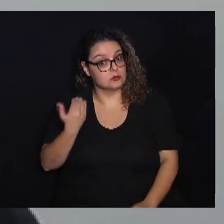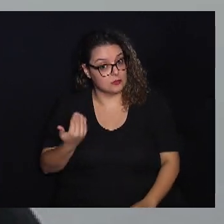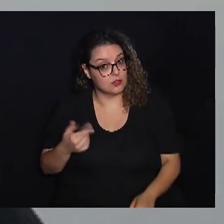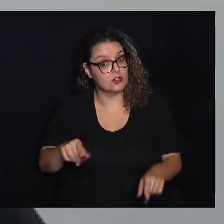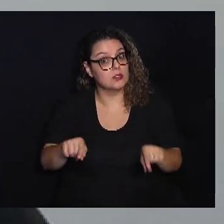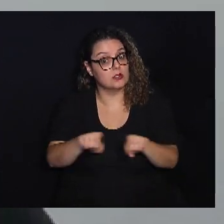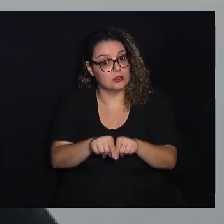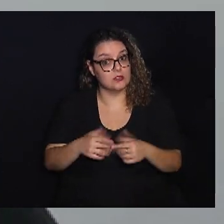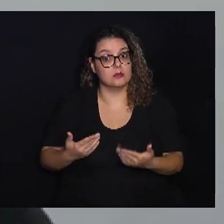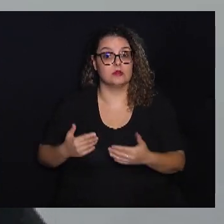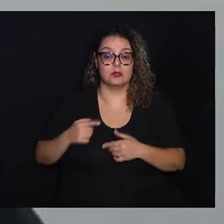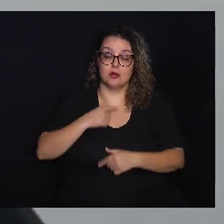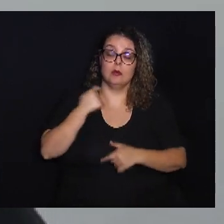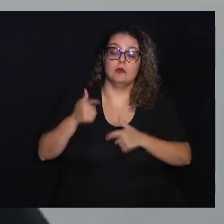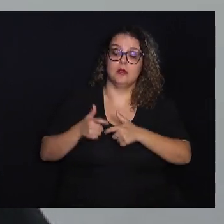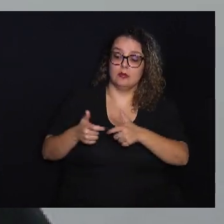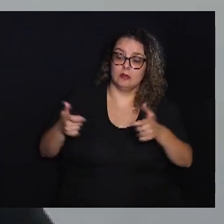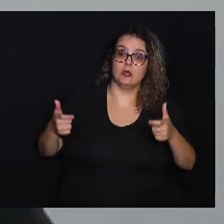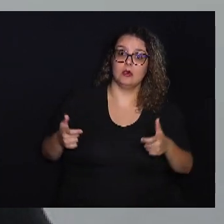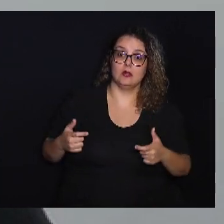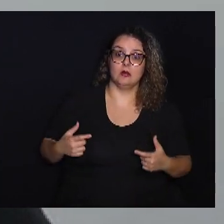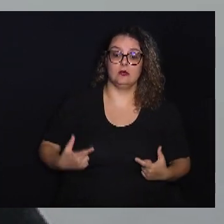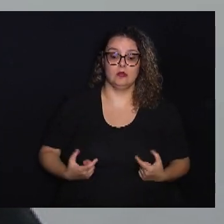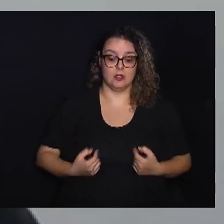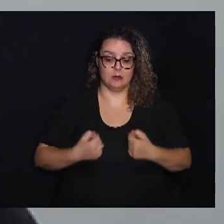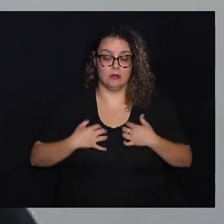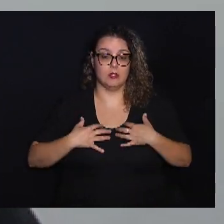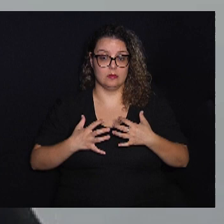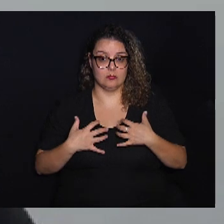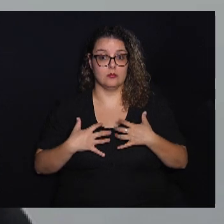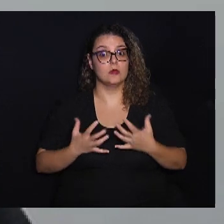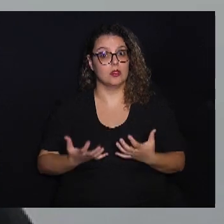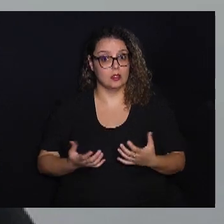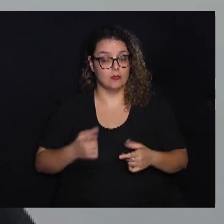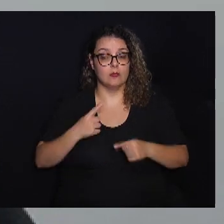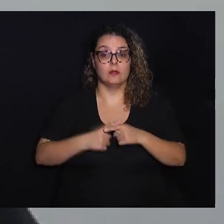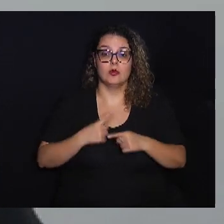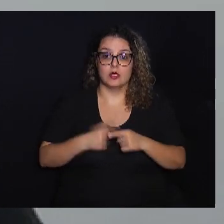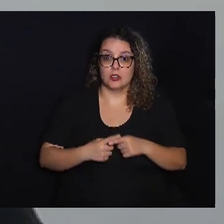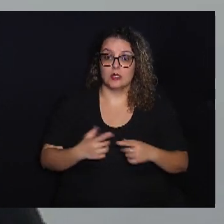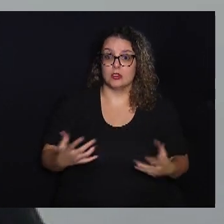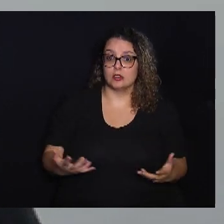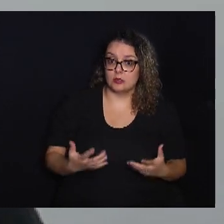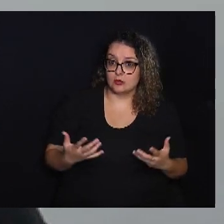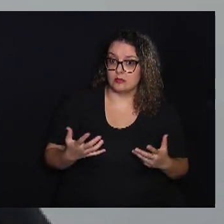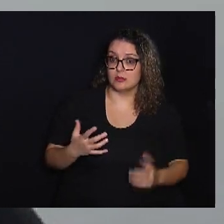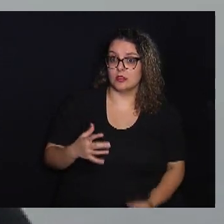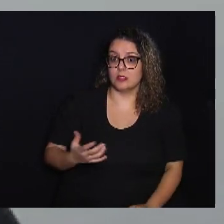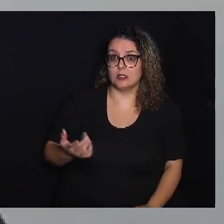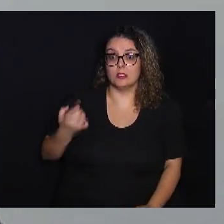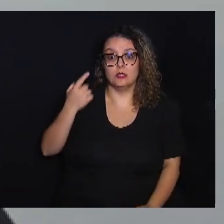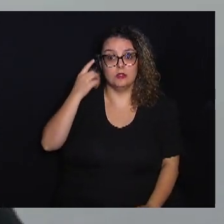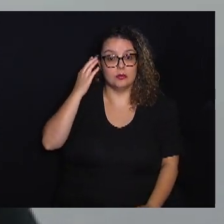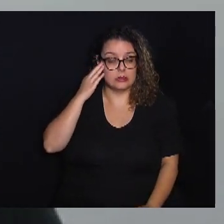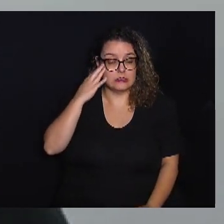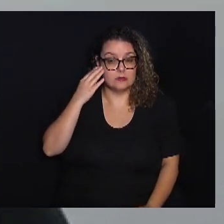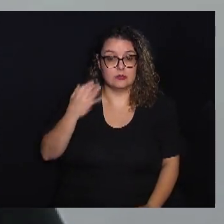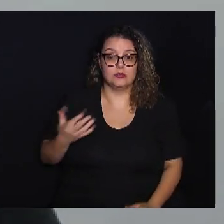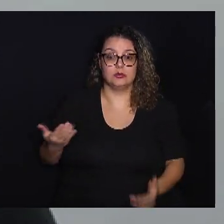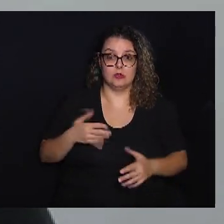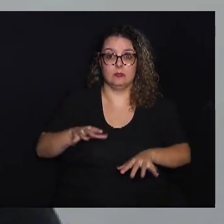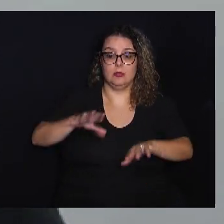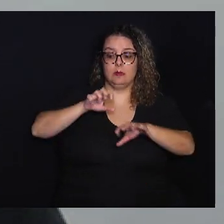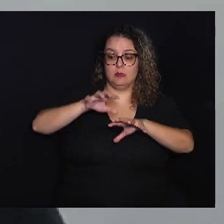perceptível em 40, 50 anos, né, então o que a gente está respirando hoje vai ter sua consequência aguda, mas também sua consequência